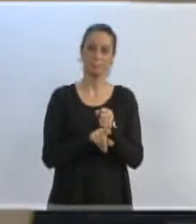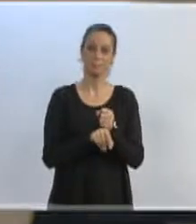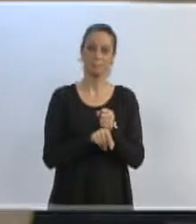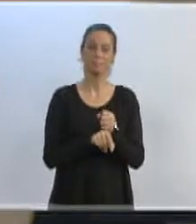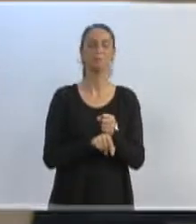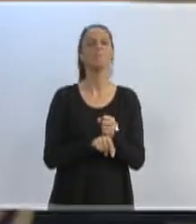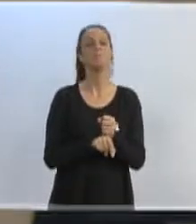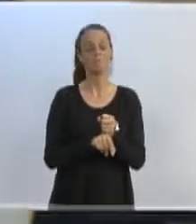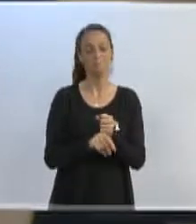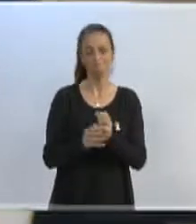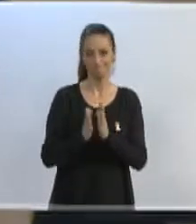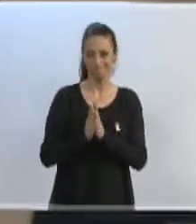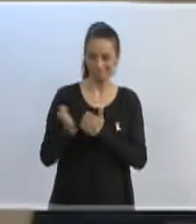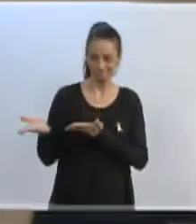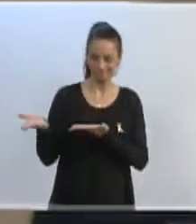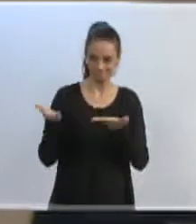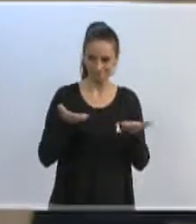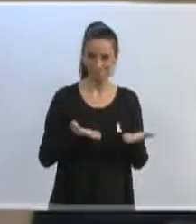por gentileza.